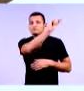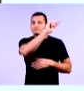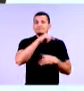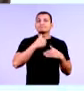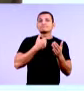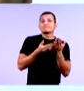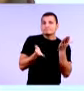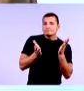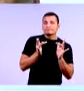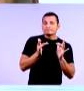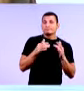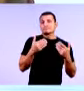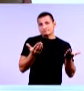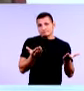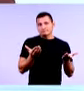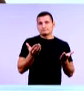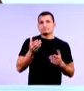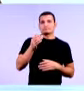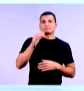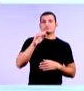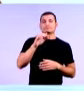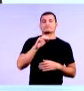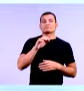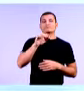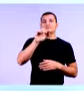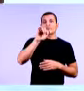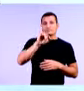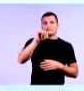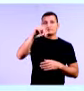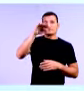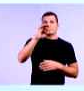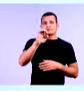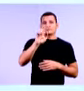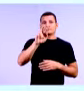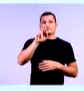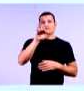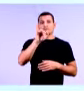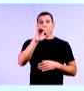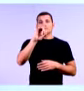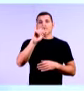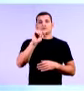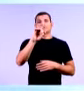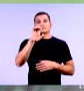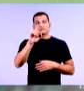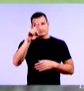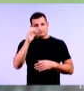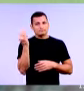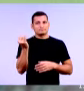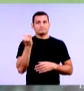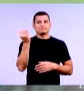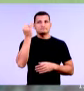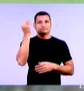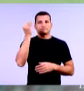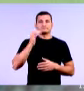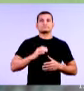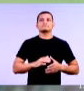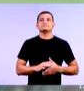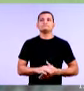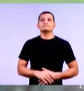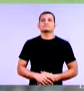dizer, então o requisito de integridade é muito importante, certo? Vamos lá. Vamos para o próximo